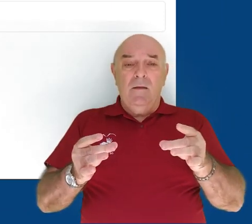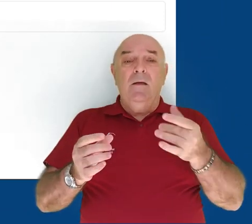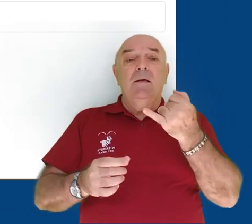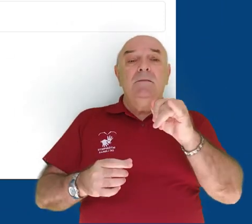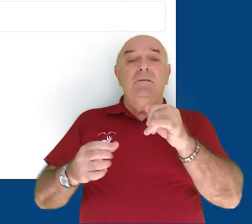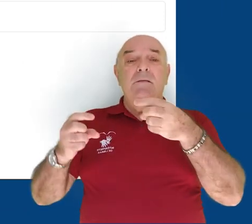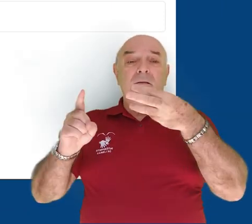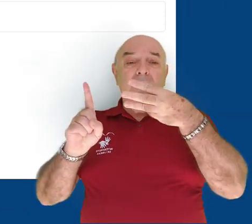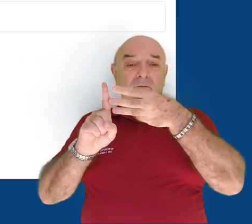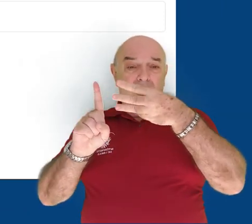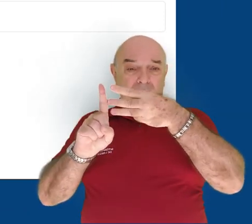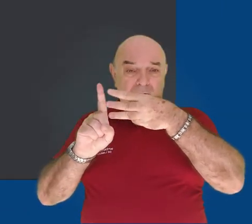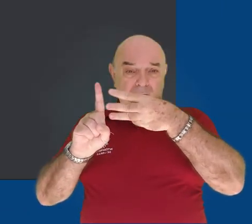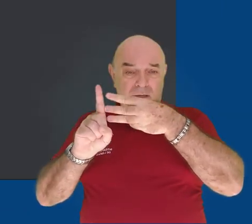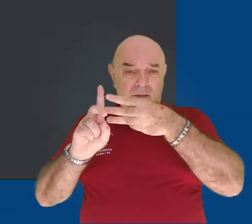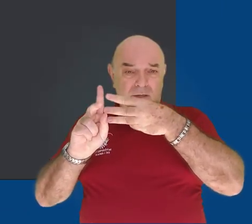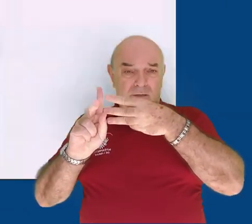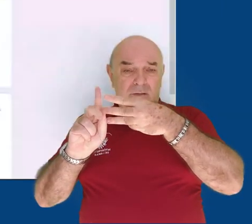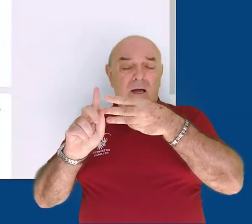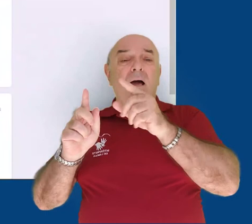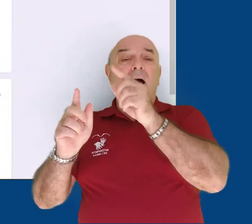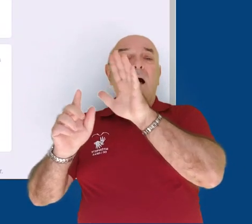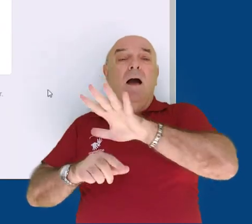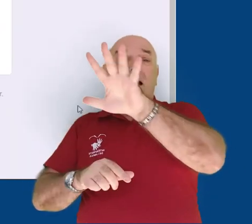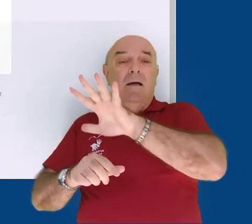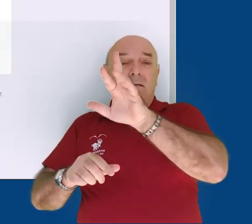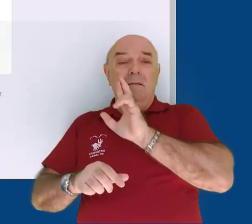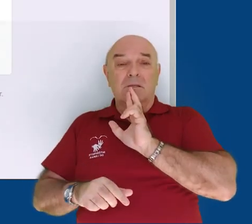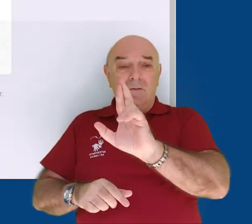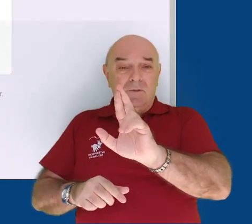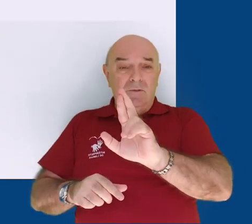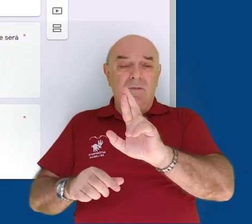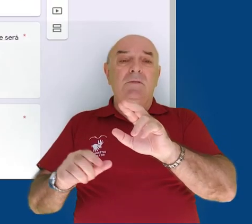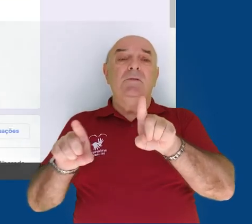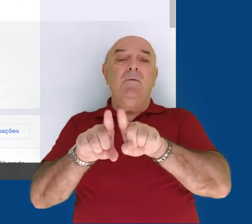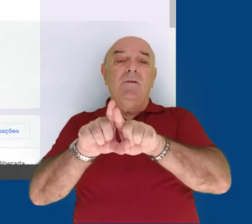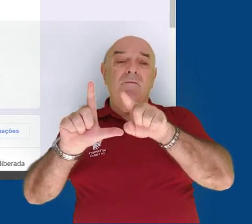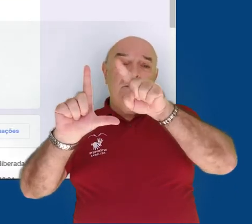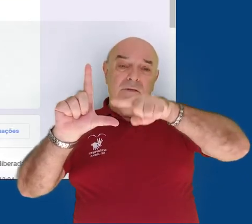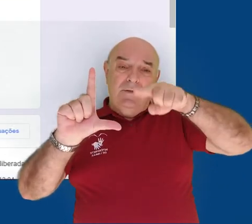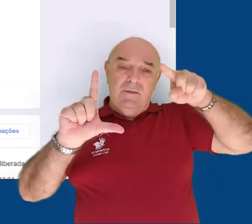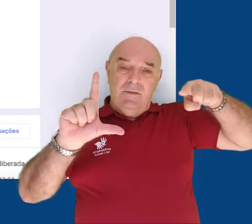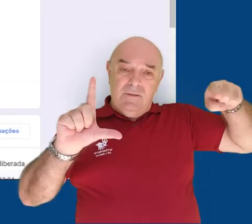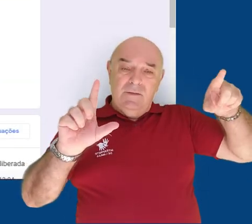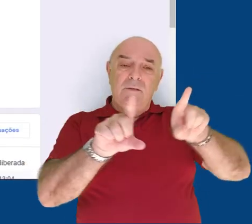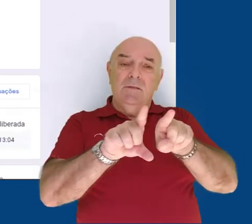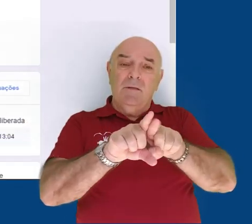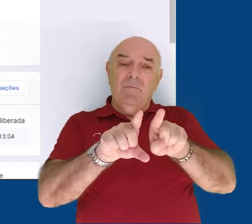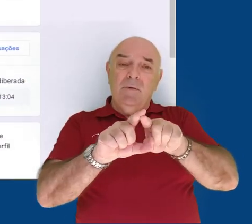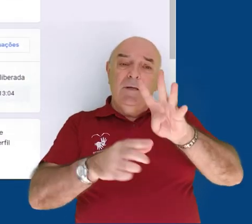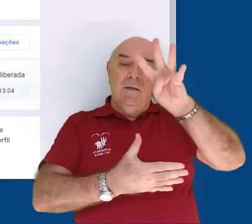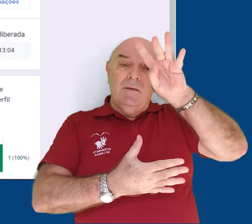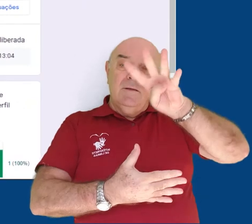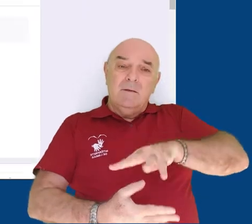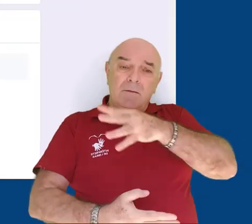vocês é 60 anos o nosso formulário e fomos na área de respostas podemos ver as estatísticas e gráficos podemos acessar a